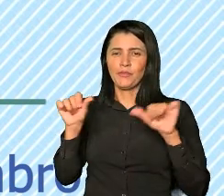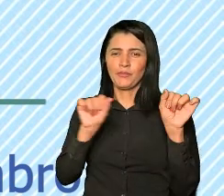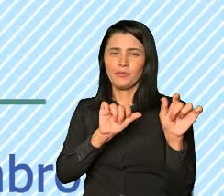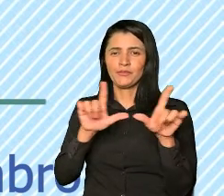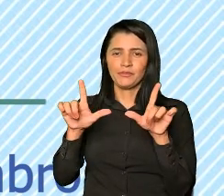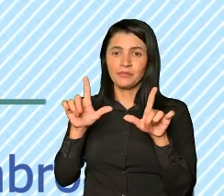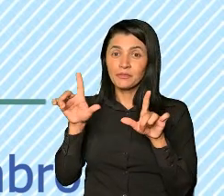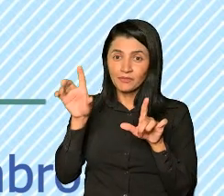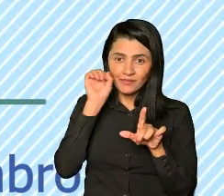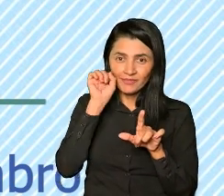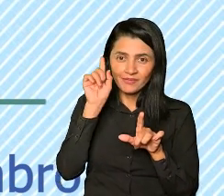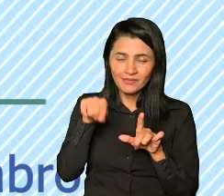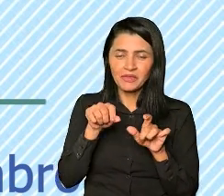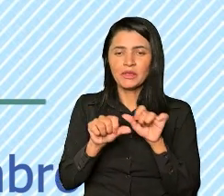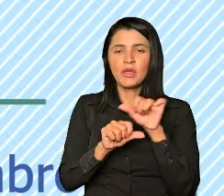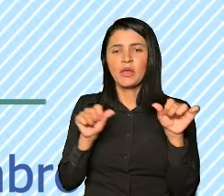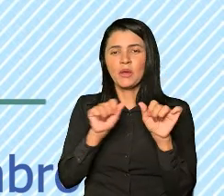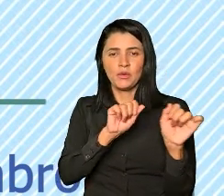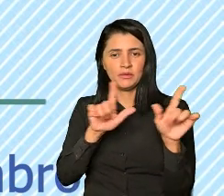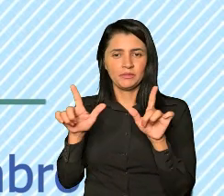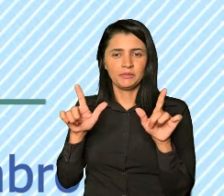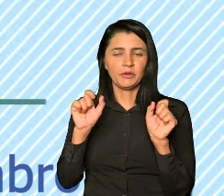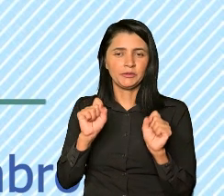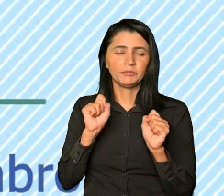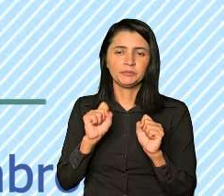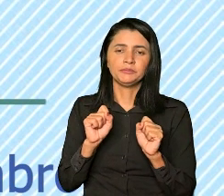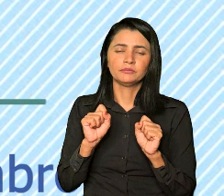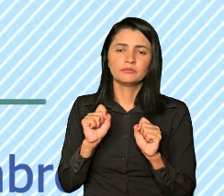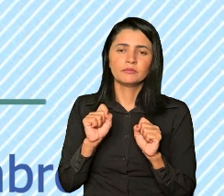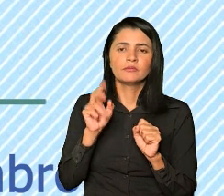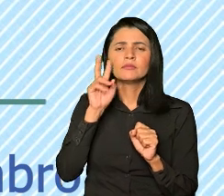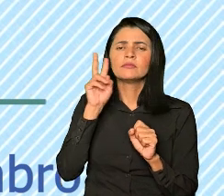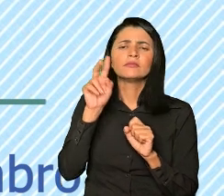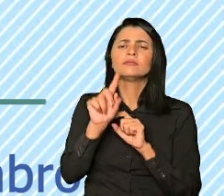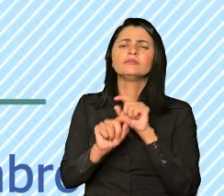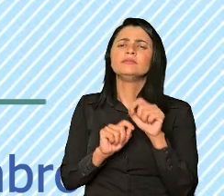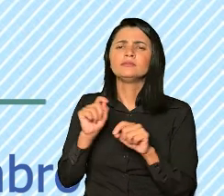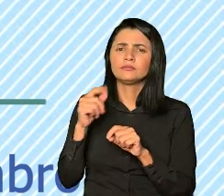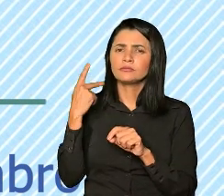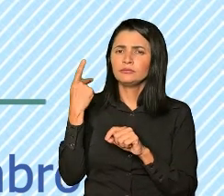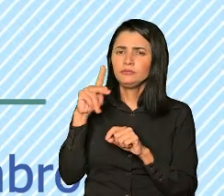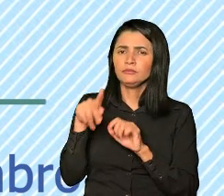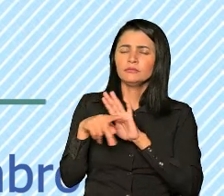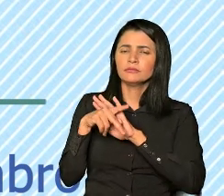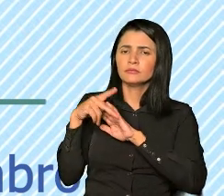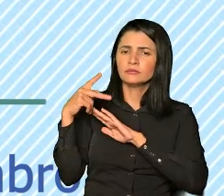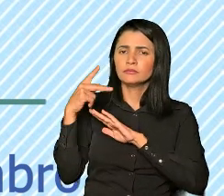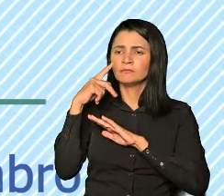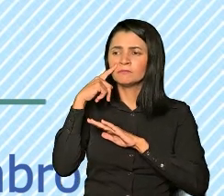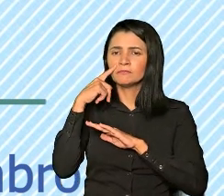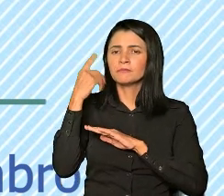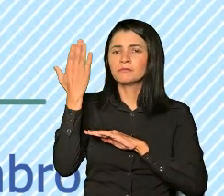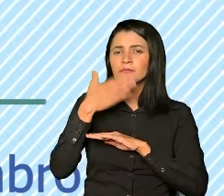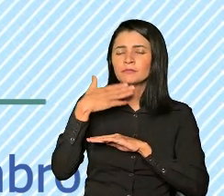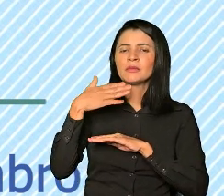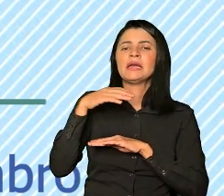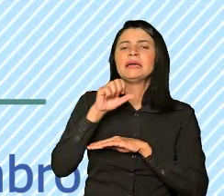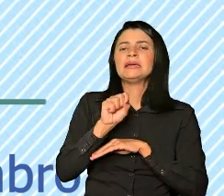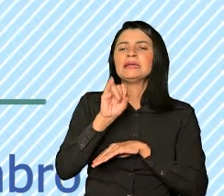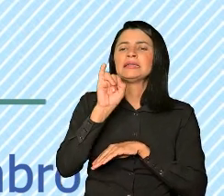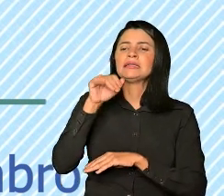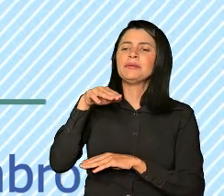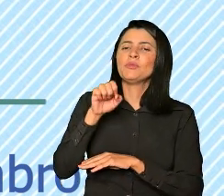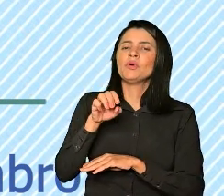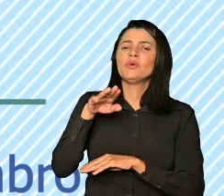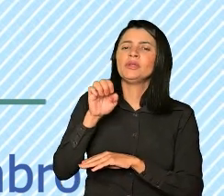Estão me ouvindo? Pode passar o próximo slide. Nós vamos ver, através de uma própria assertiva da Simone de Beauvoir,